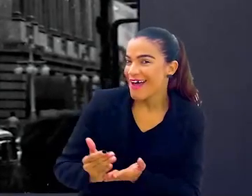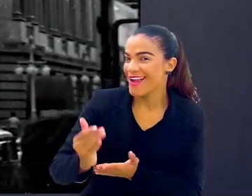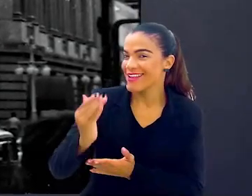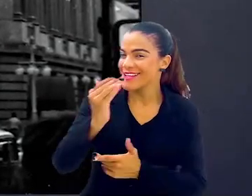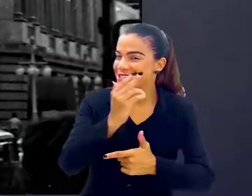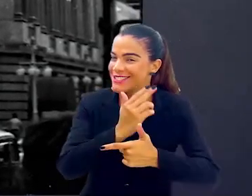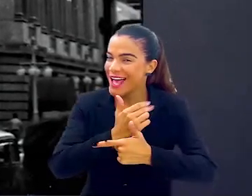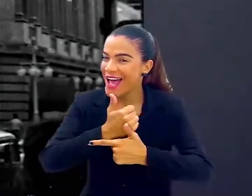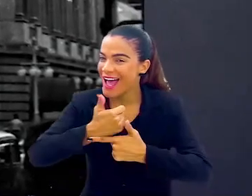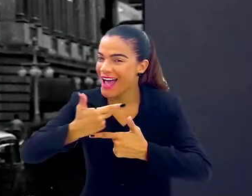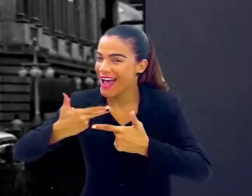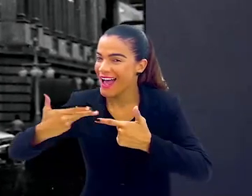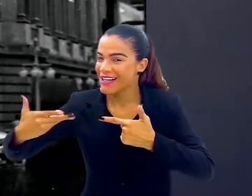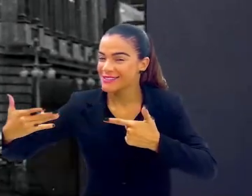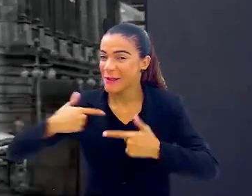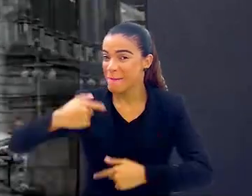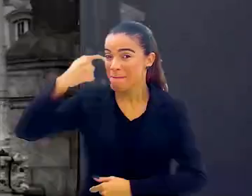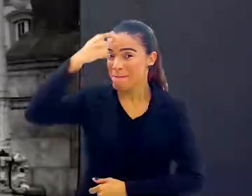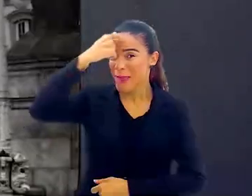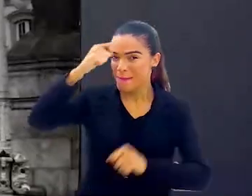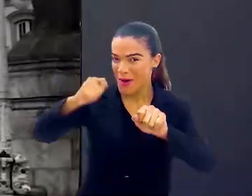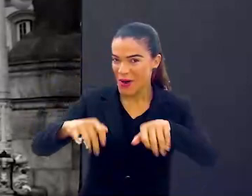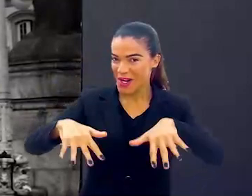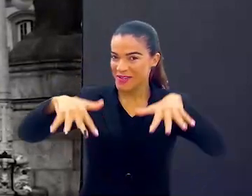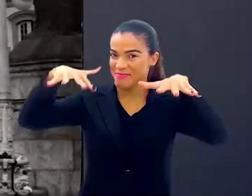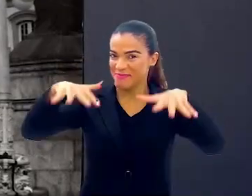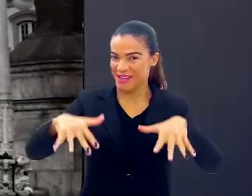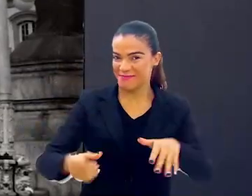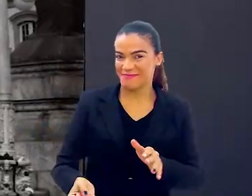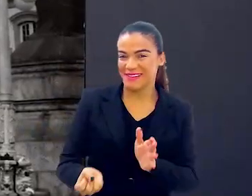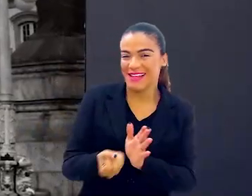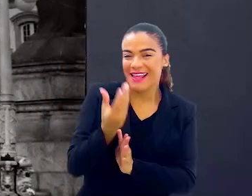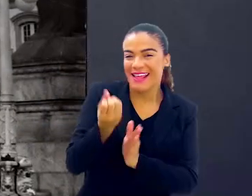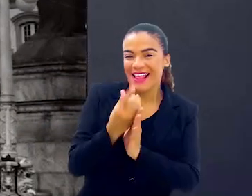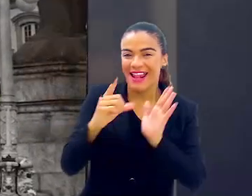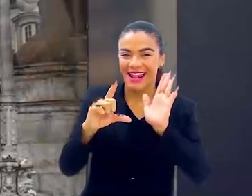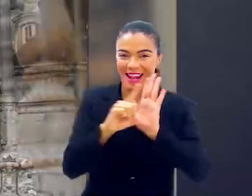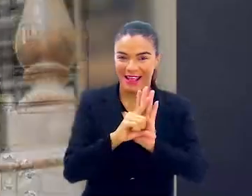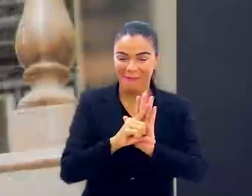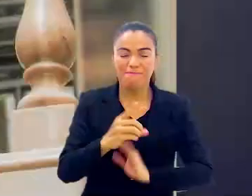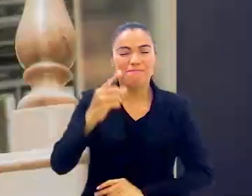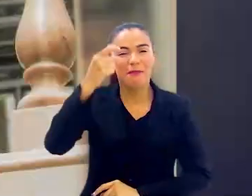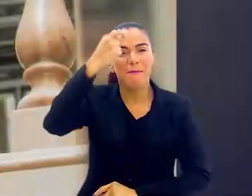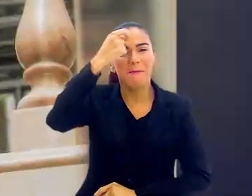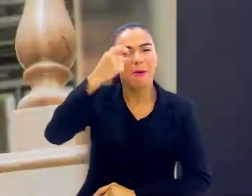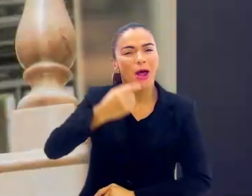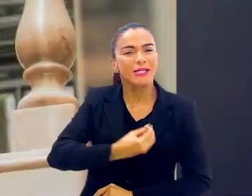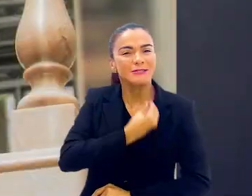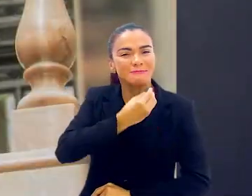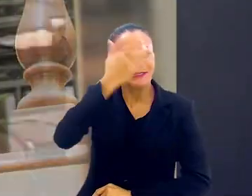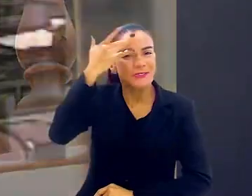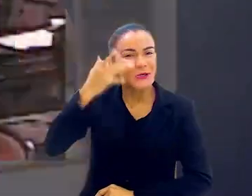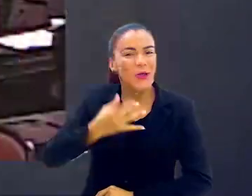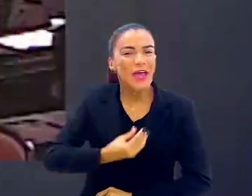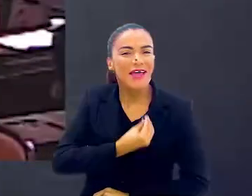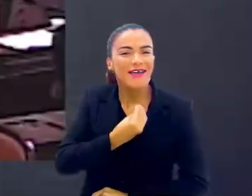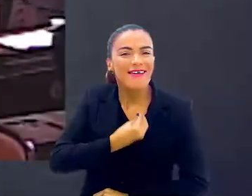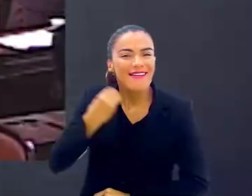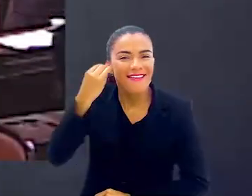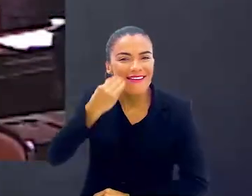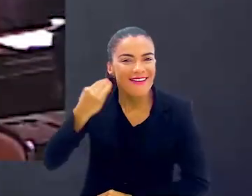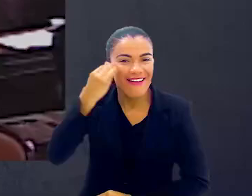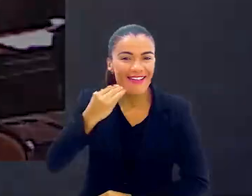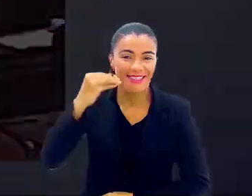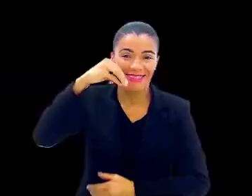Vamos dar início à série Memórias do Parlamento, que vai contar as histórias vividas por funcionários e deputados dentro do